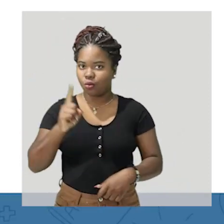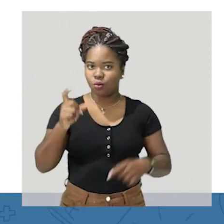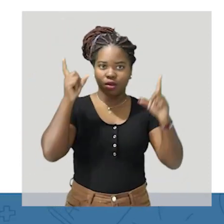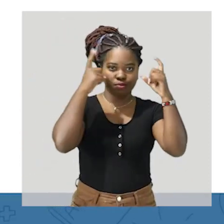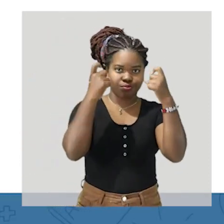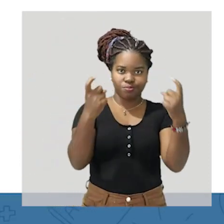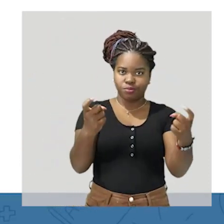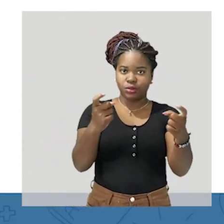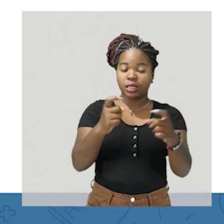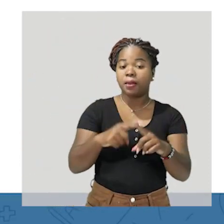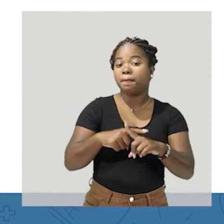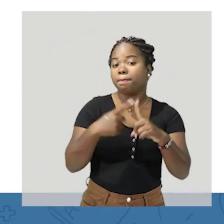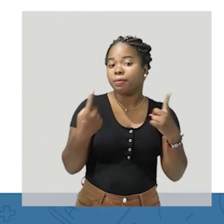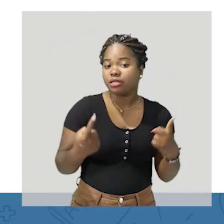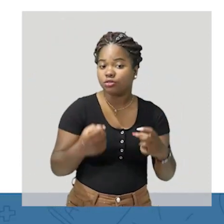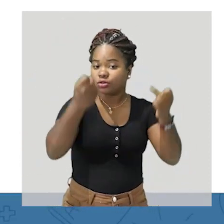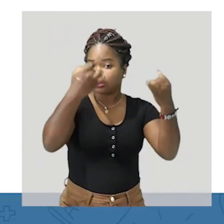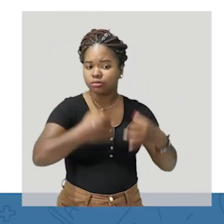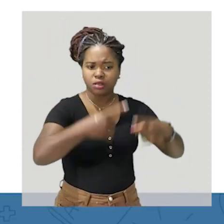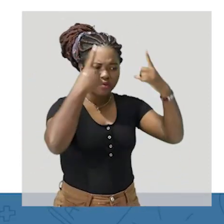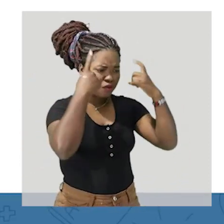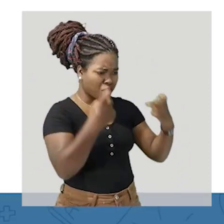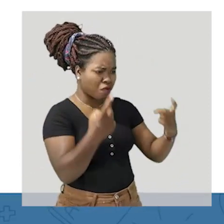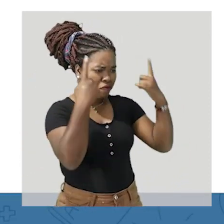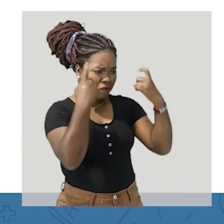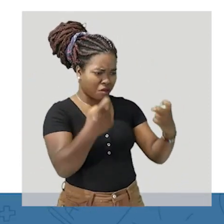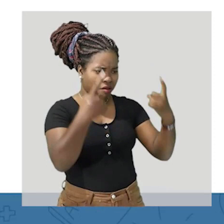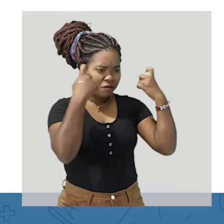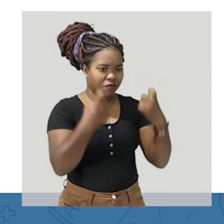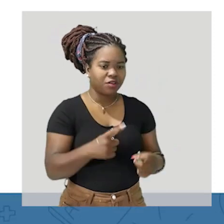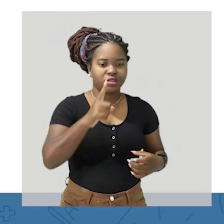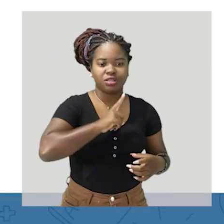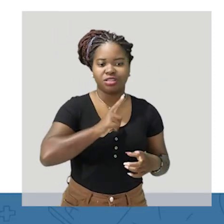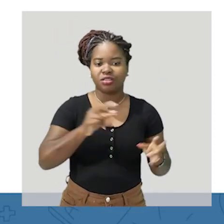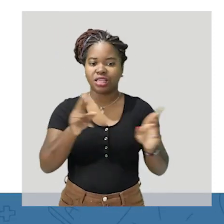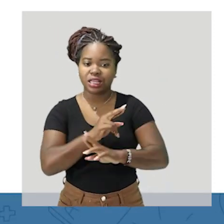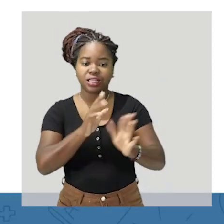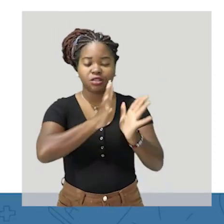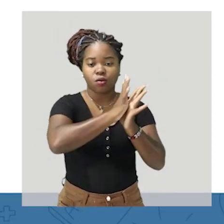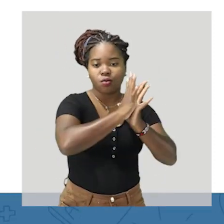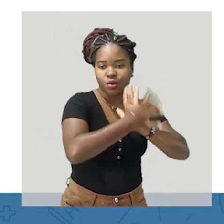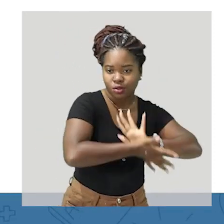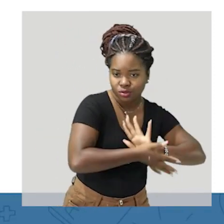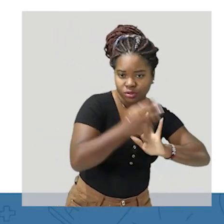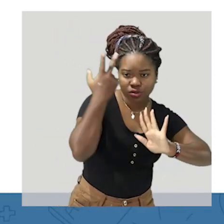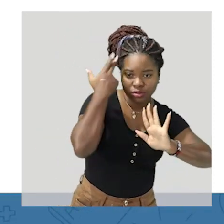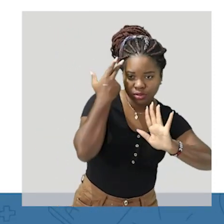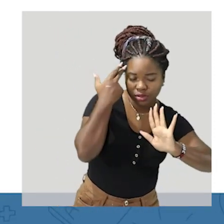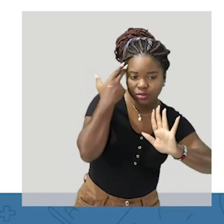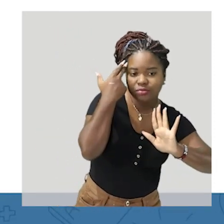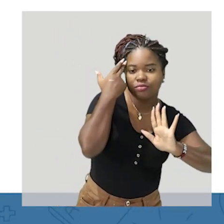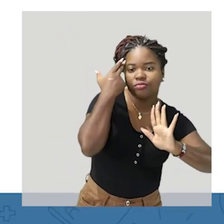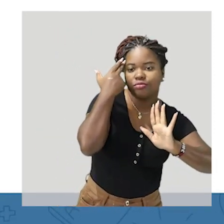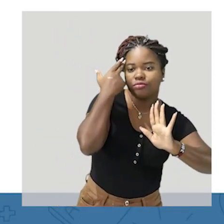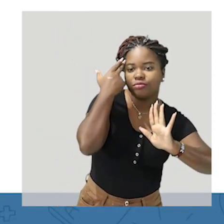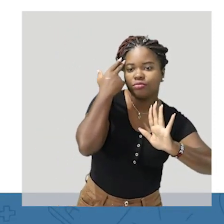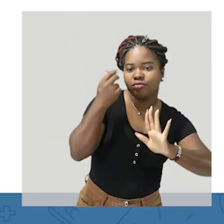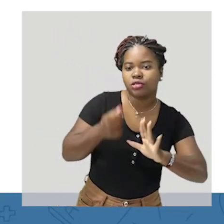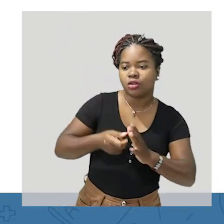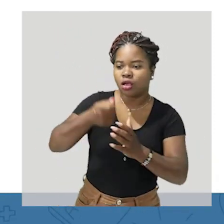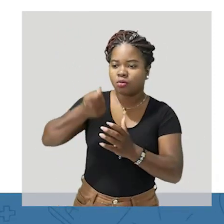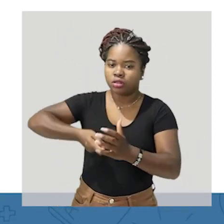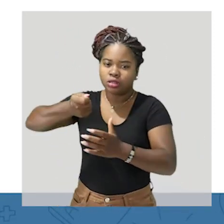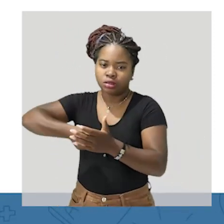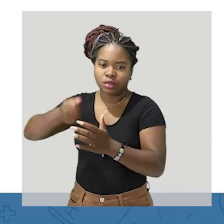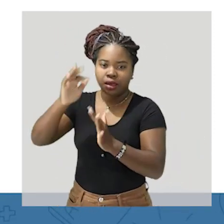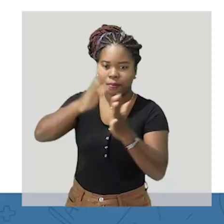fala de vandalismo, tem mais a ver com o preconceito natural que o grafite propõe, né,